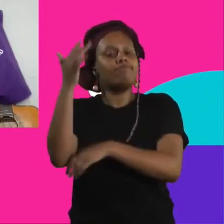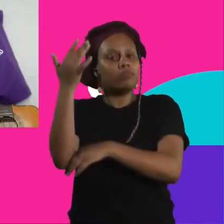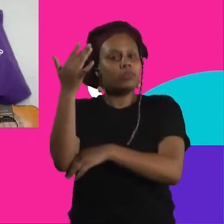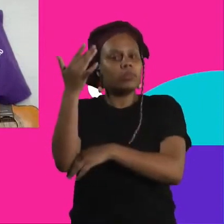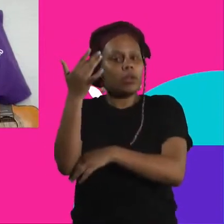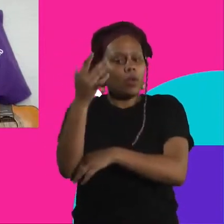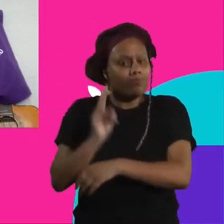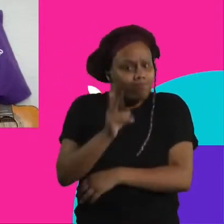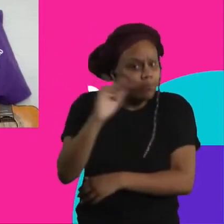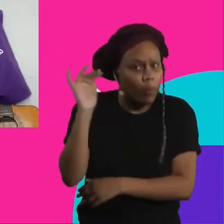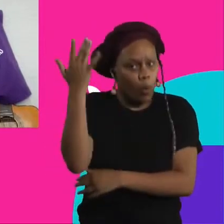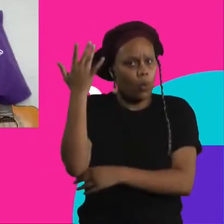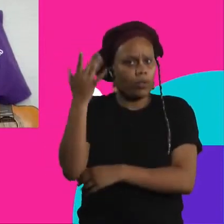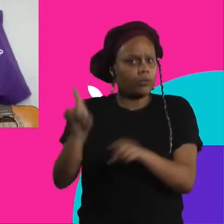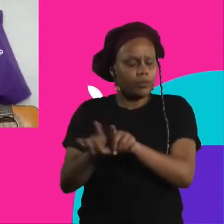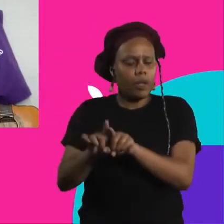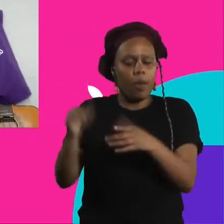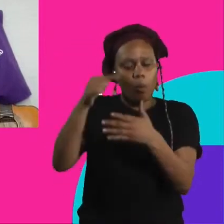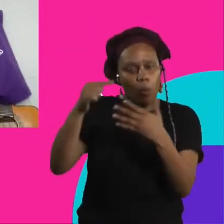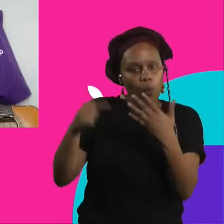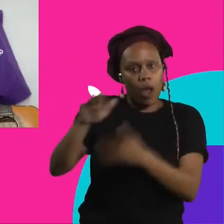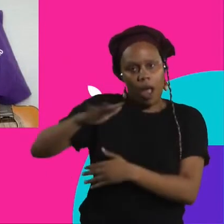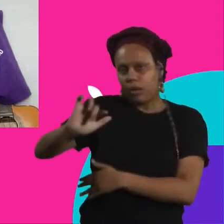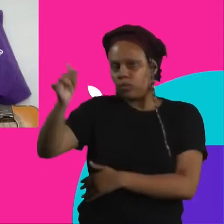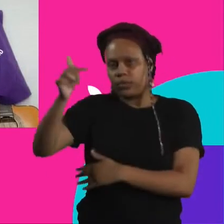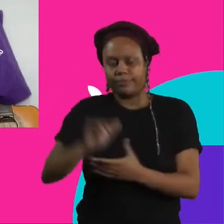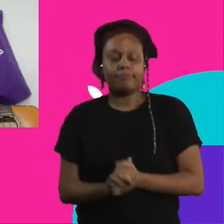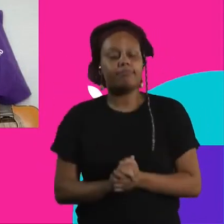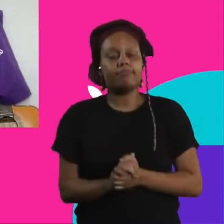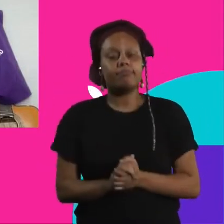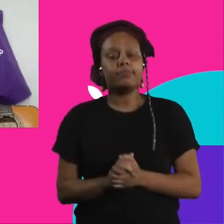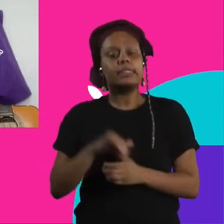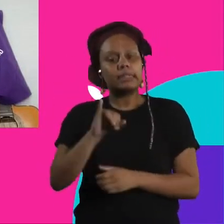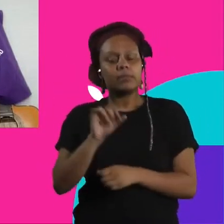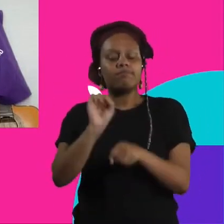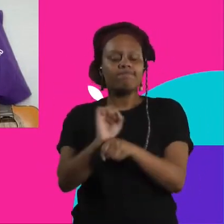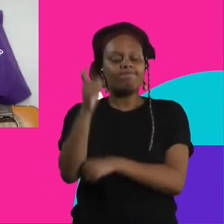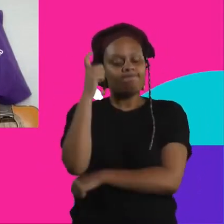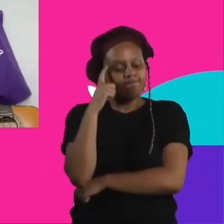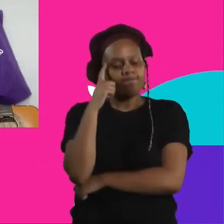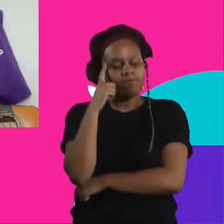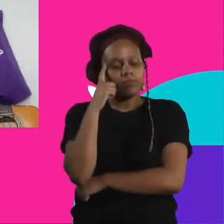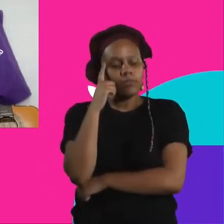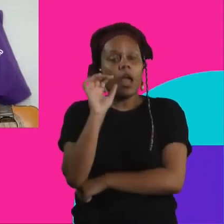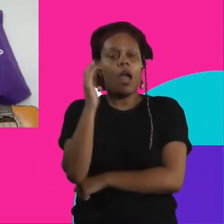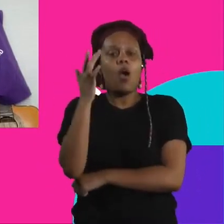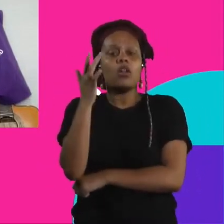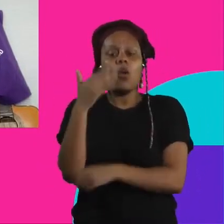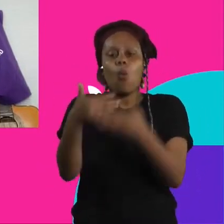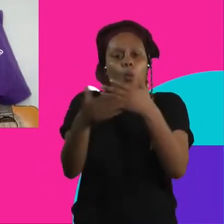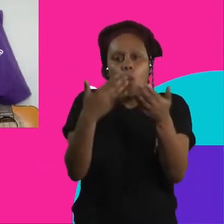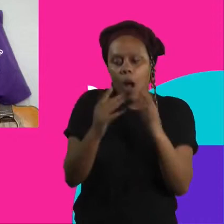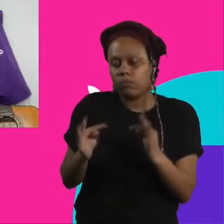mundo de blockchain, das criptomoedas. E se a gente parar para pensar, isso acontece com qualquer tecnologia.